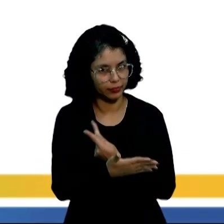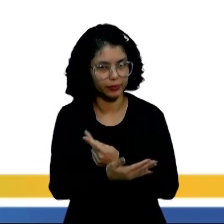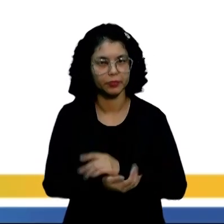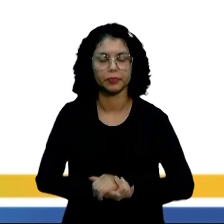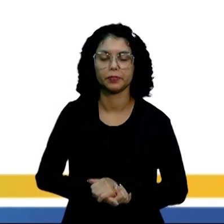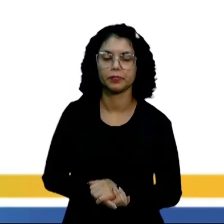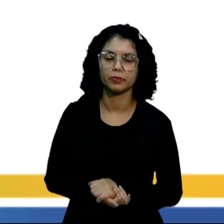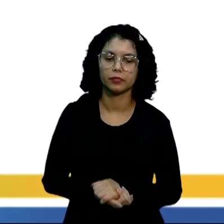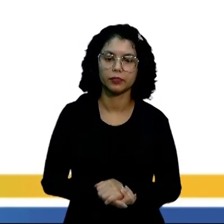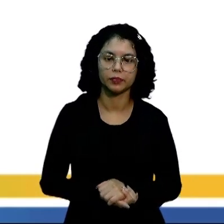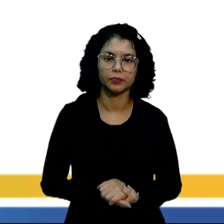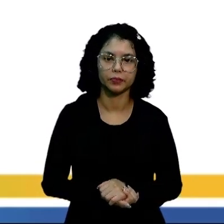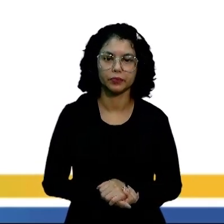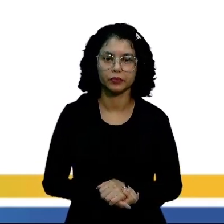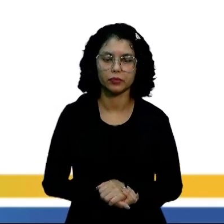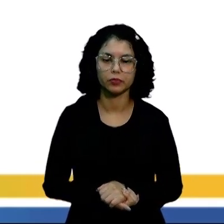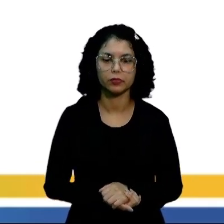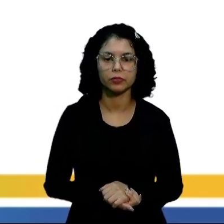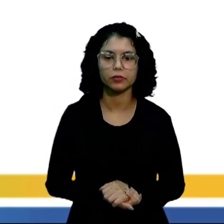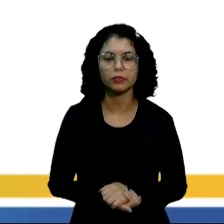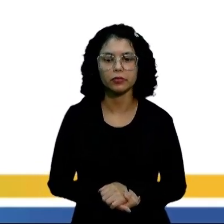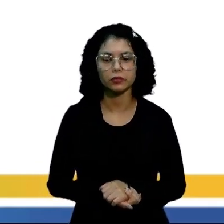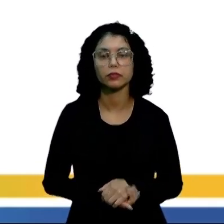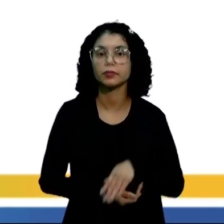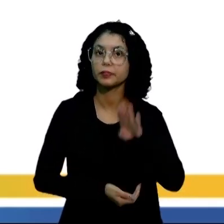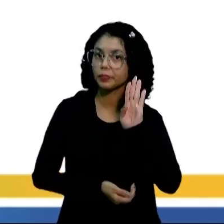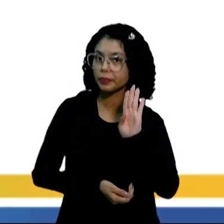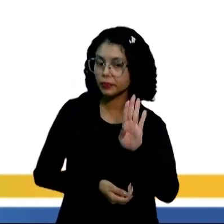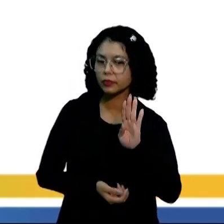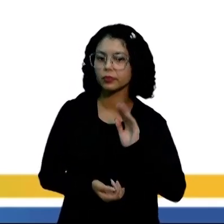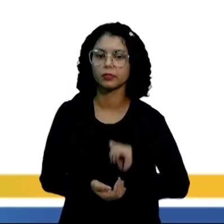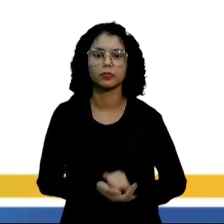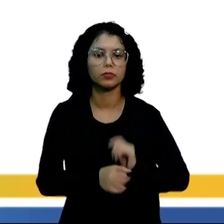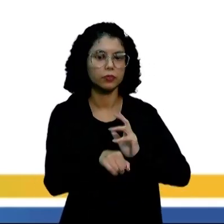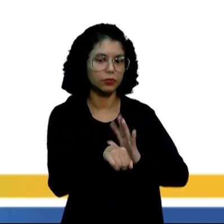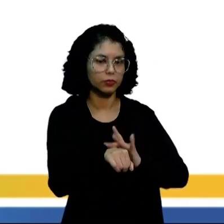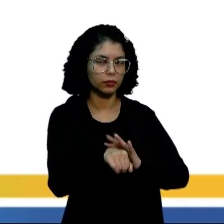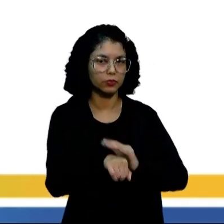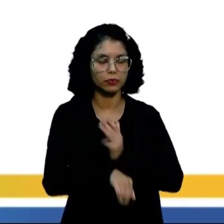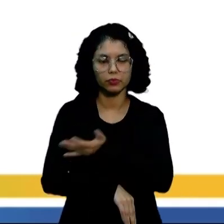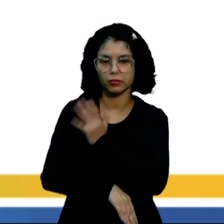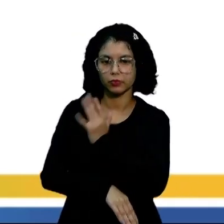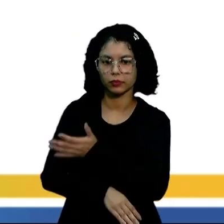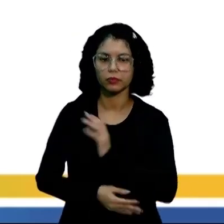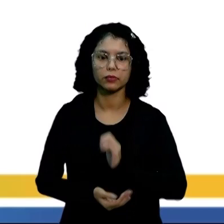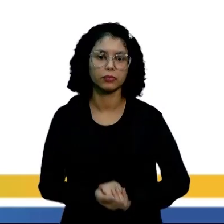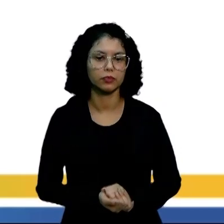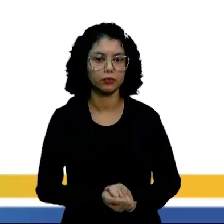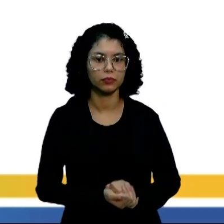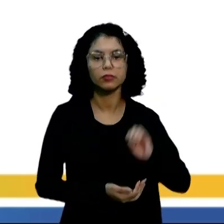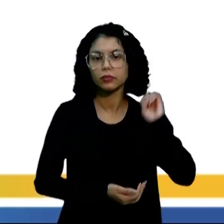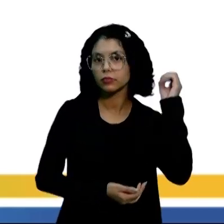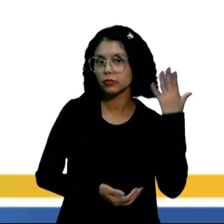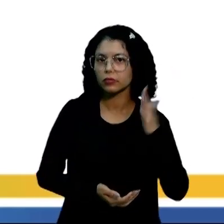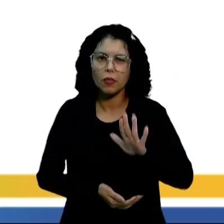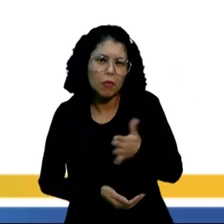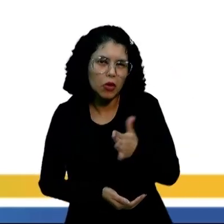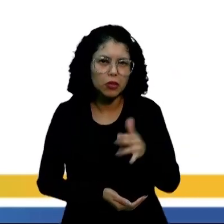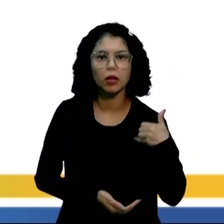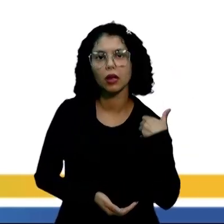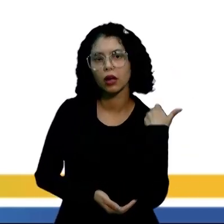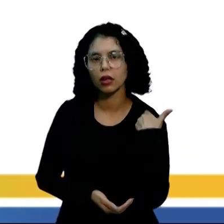resposta correta aí nessa questão, ok? Na letra B, nós temos as doenças do coração ocorrem na faixa